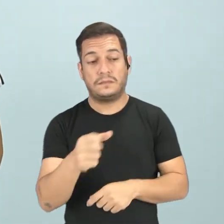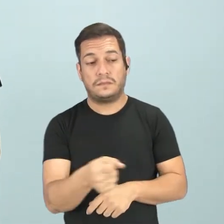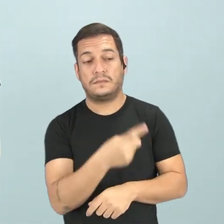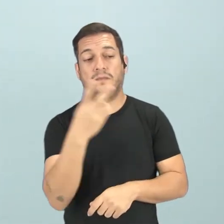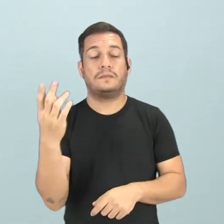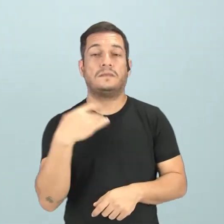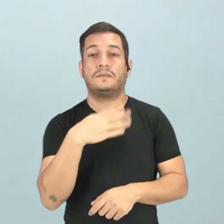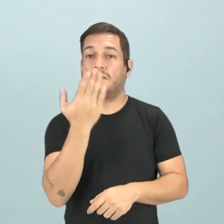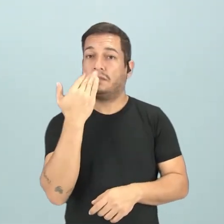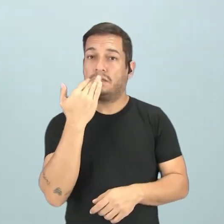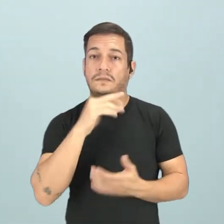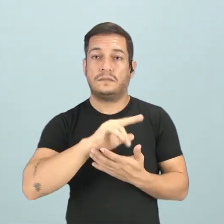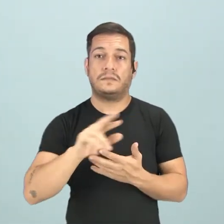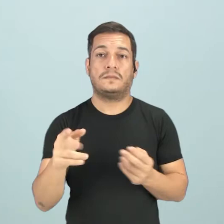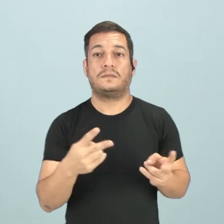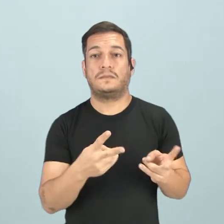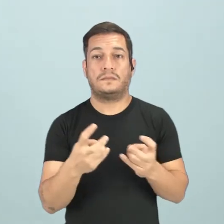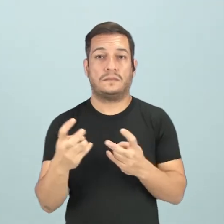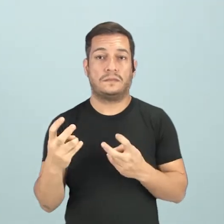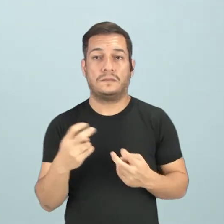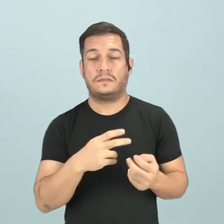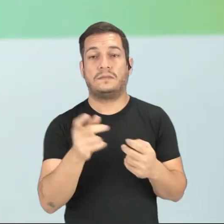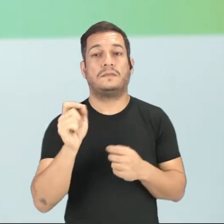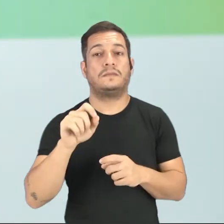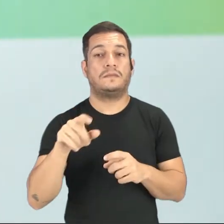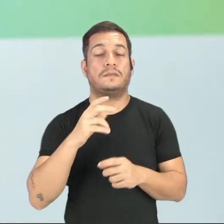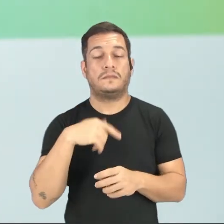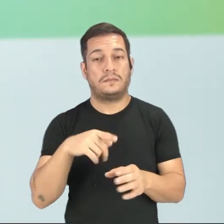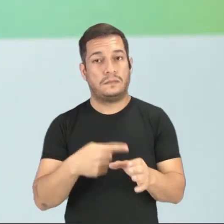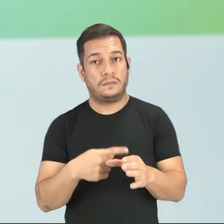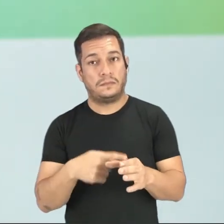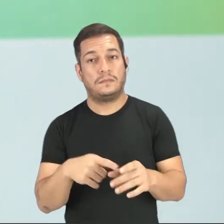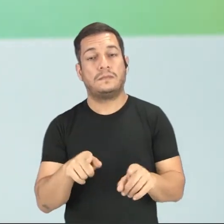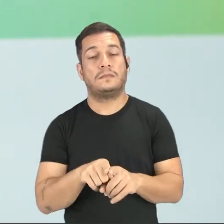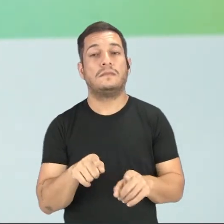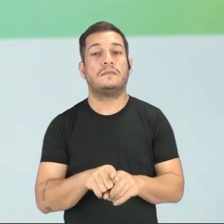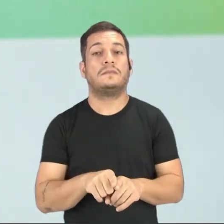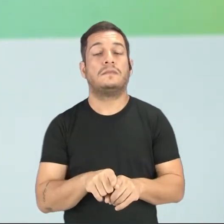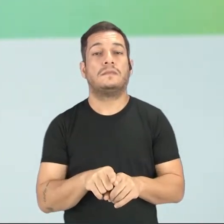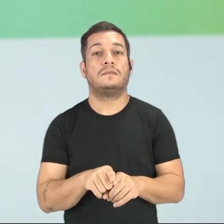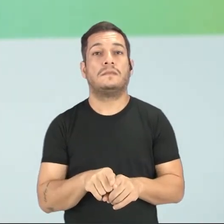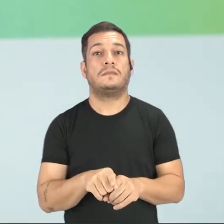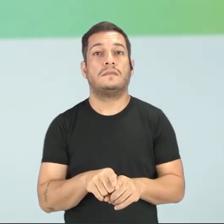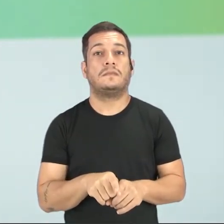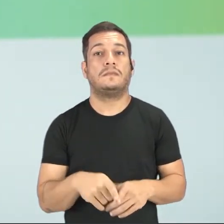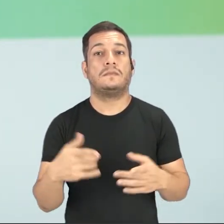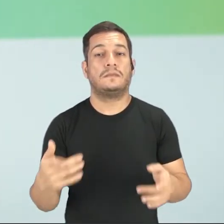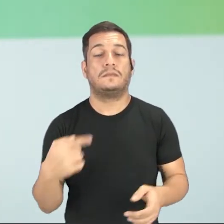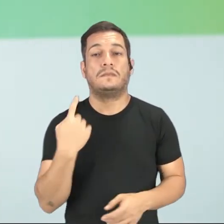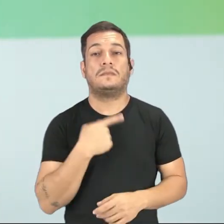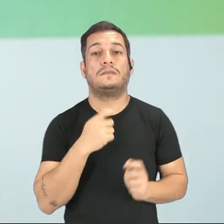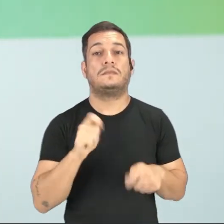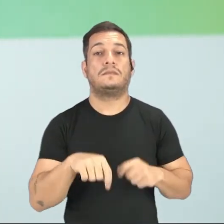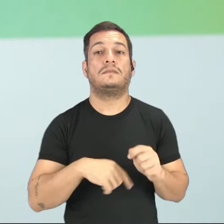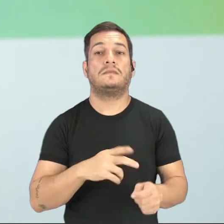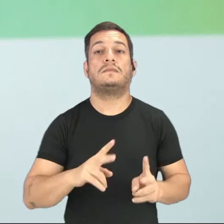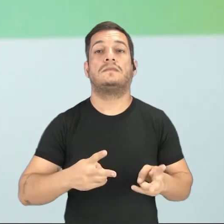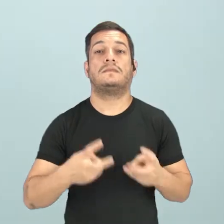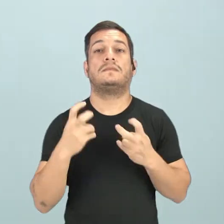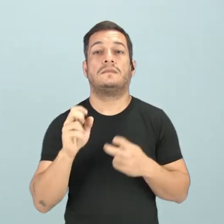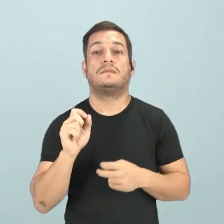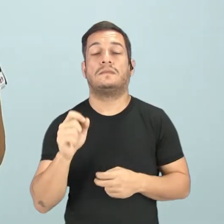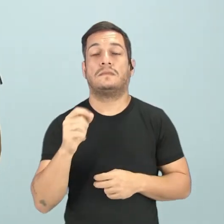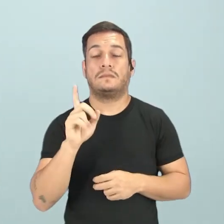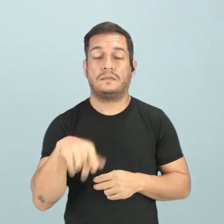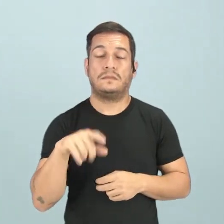que é consumido pela população na paisagem urbana ou no espaço urbano, né? Então nós podemos perceber